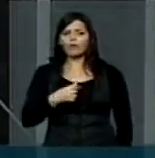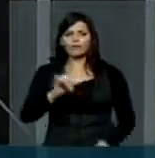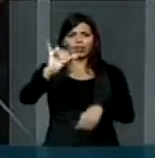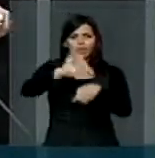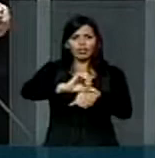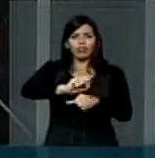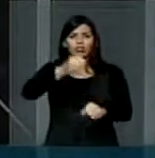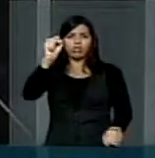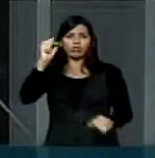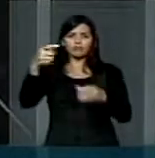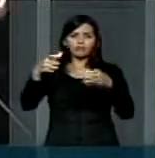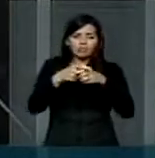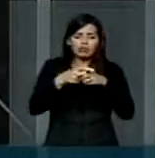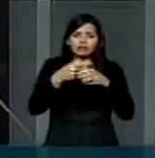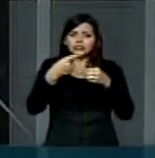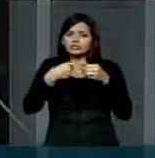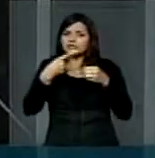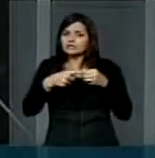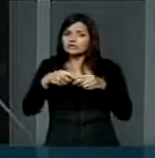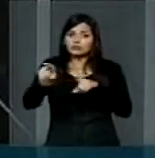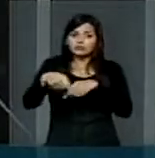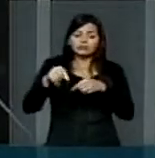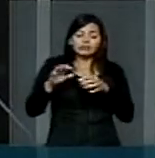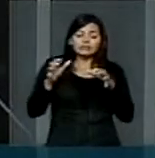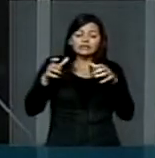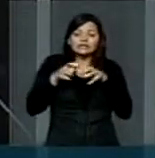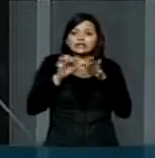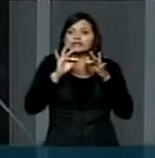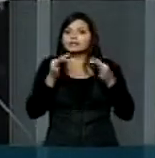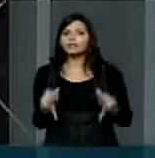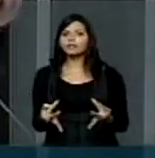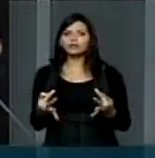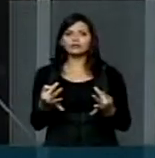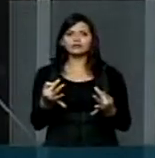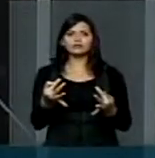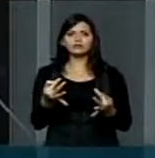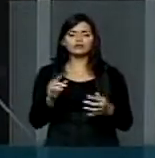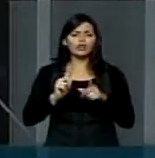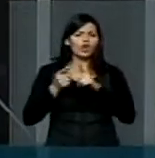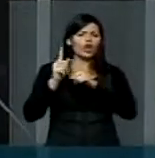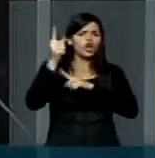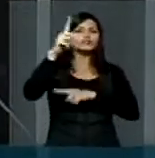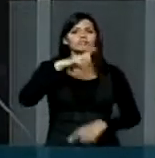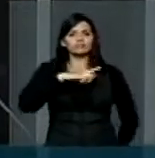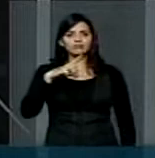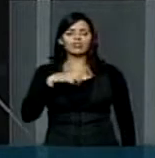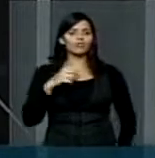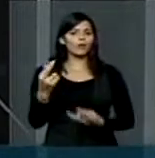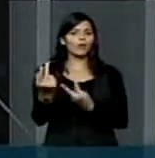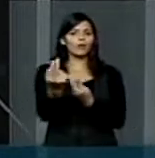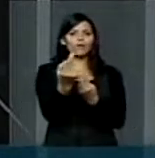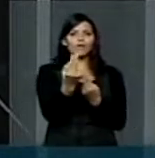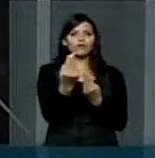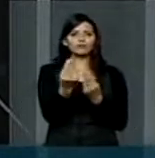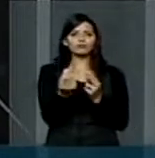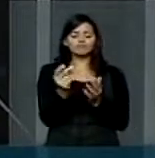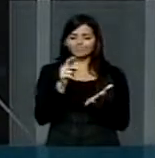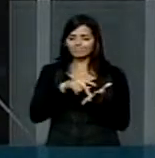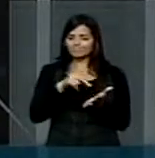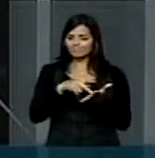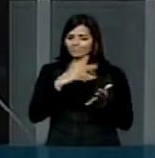cidades e nas pequenas cidades, nos grandes centros e nas cidades mais distantes, a